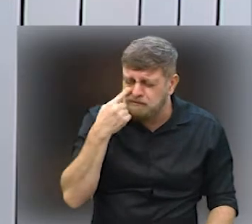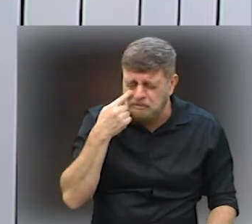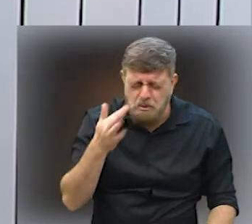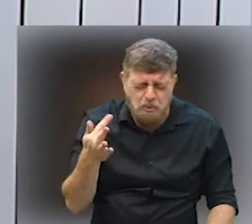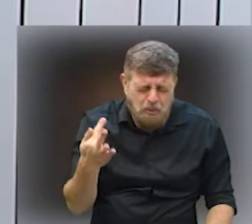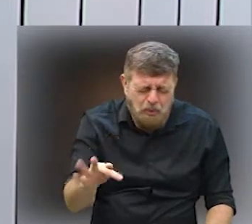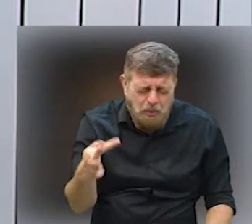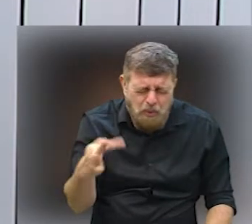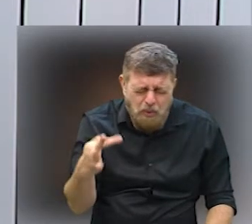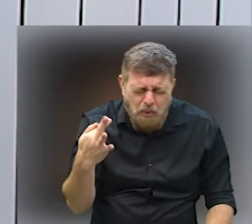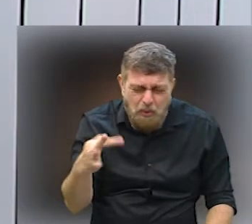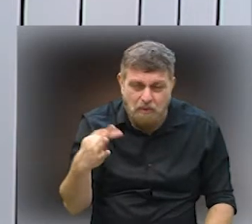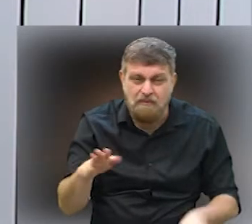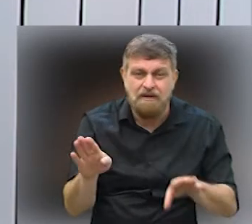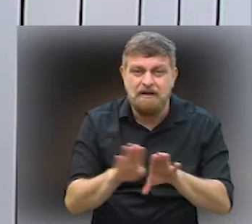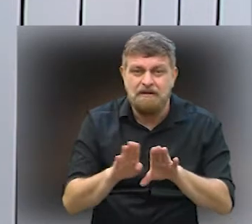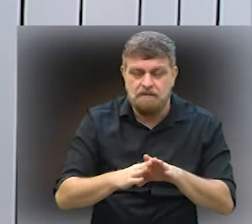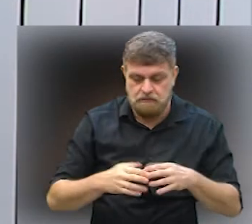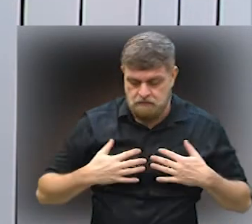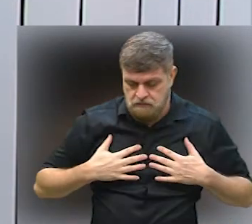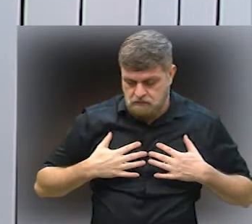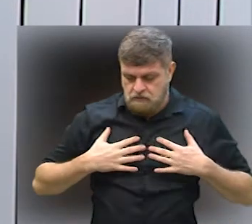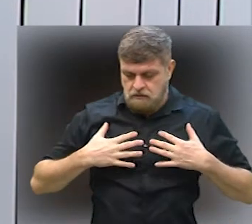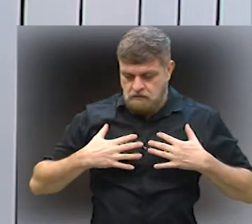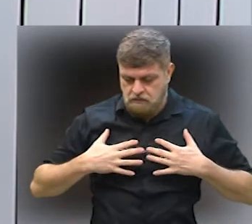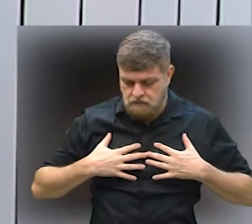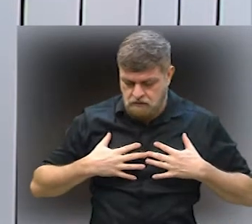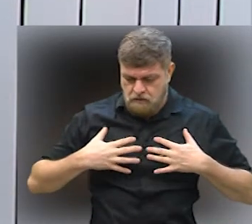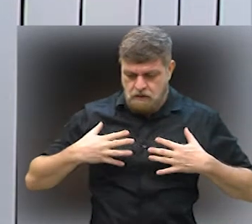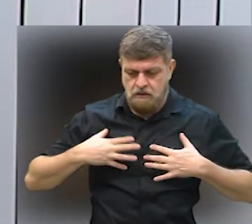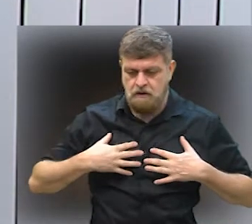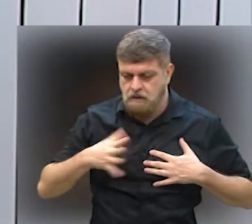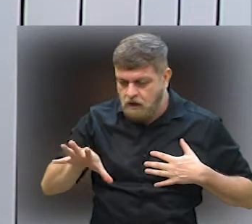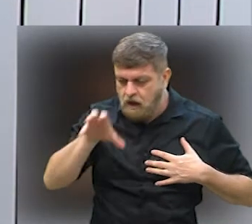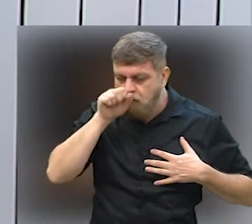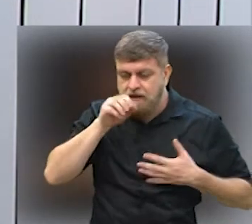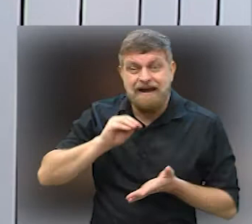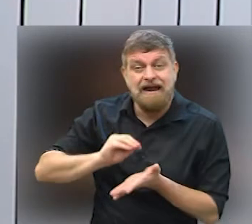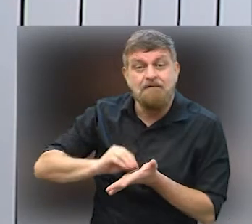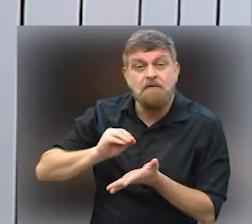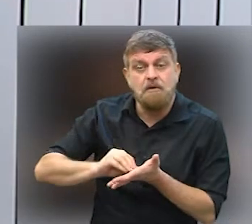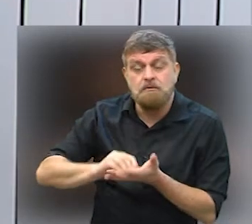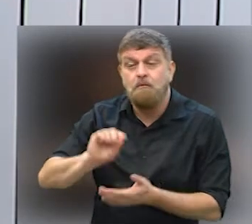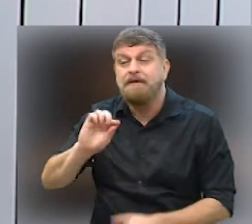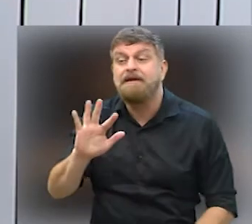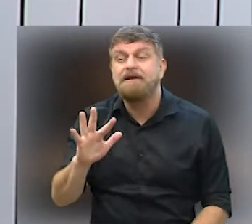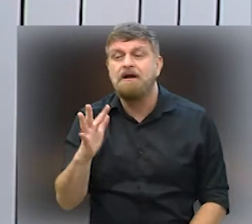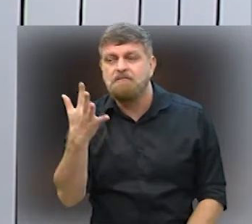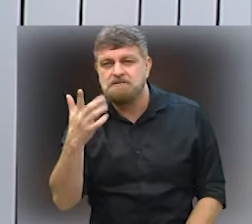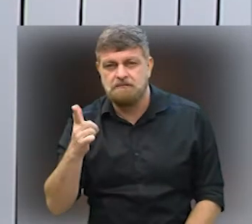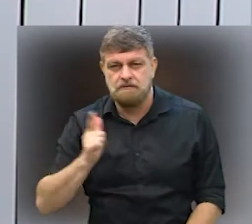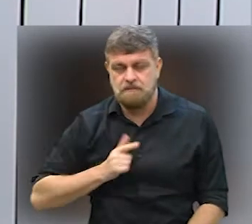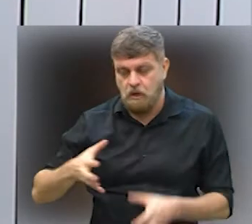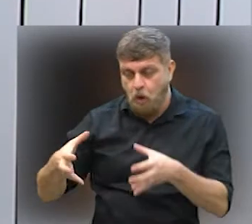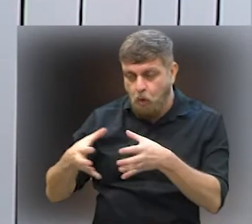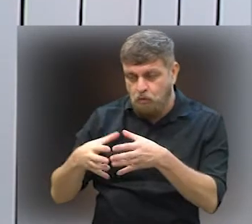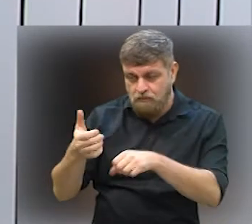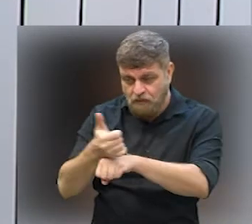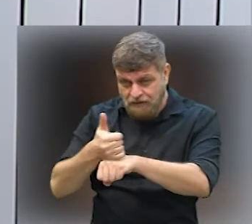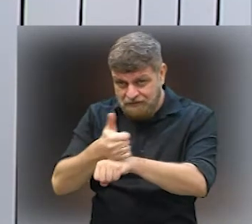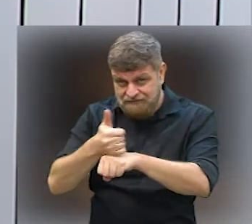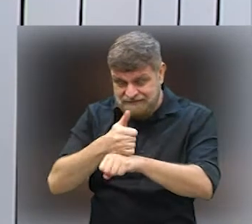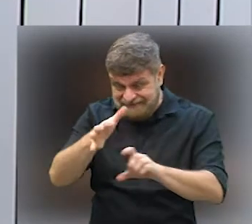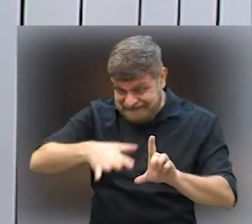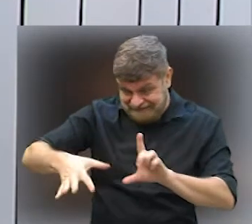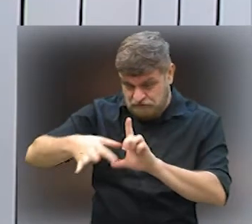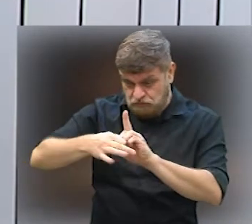retina que você teve e também um edema pulmonar. Como é que foi este momento, a importância da equipe que estava